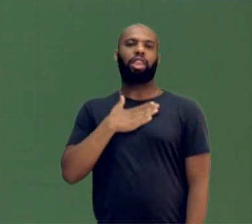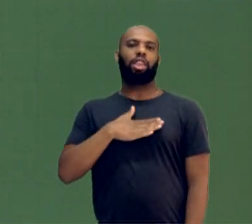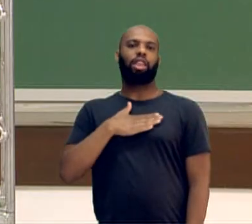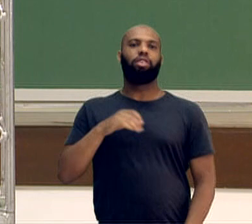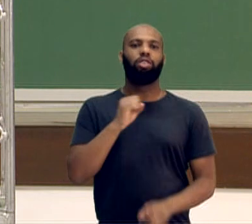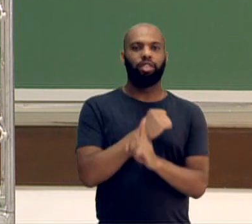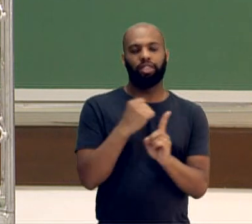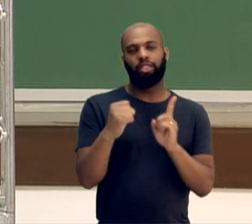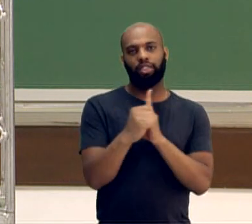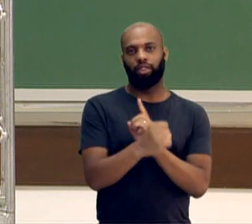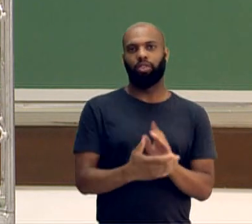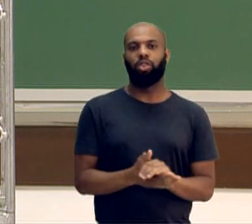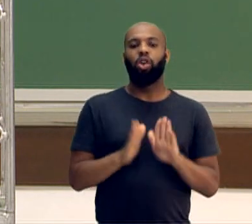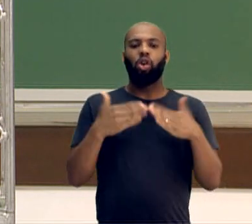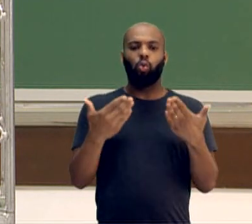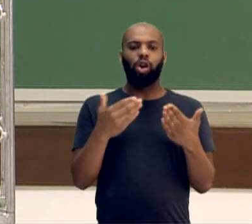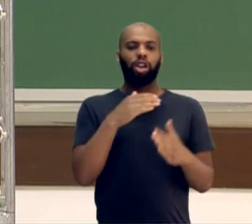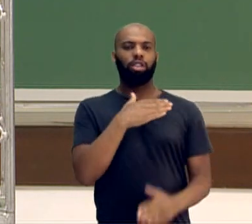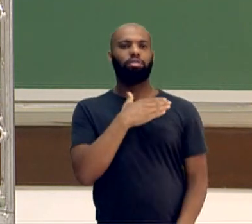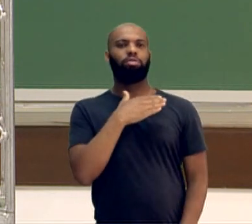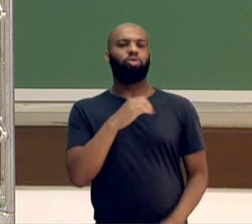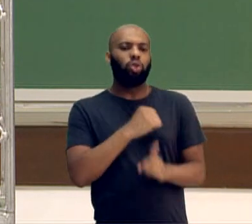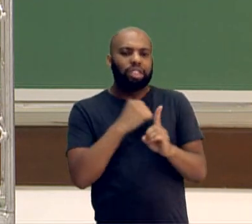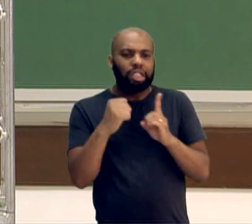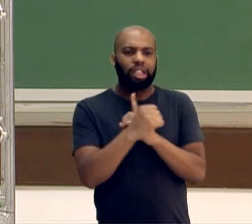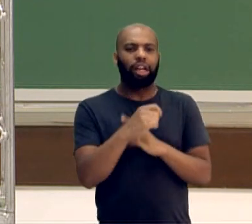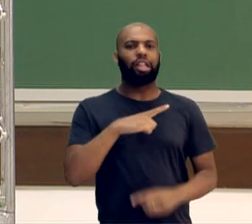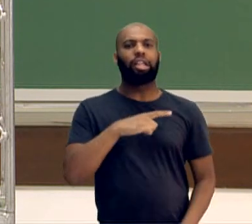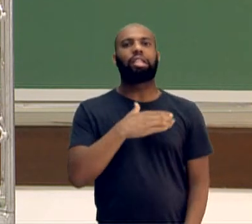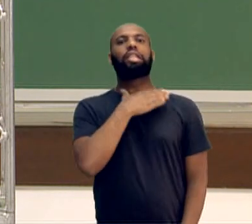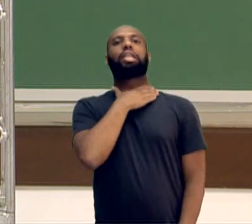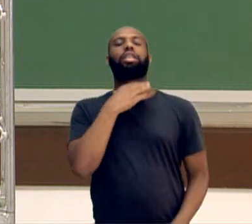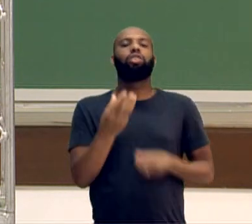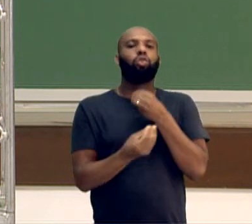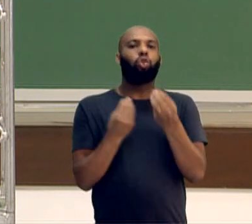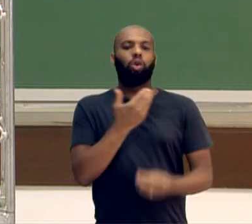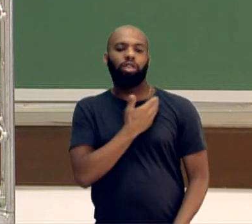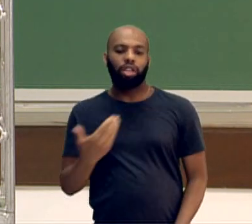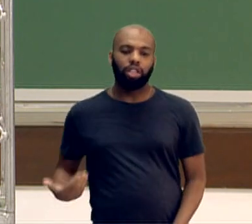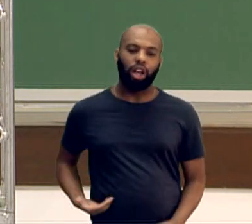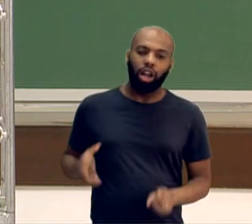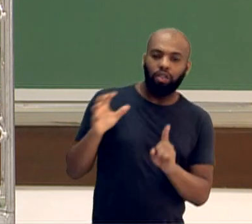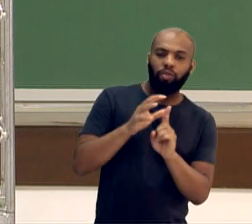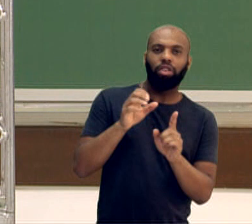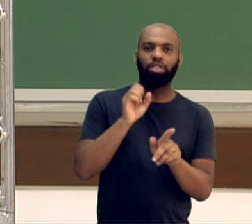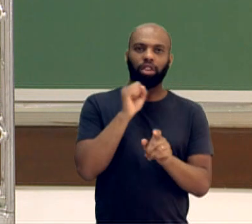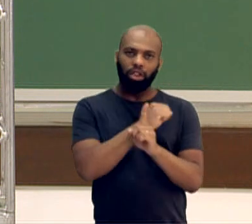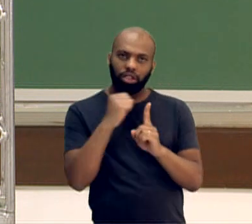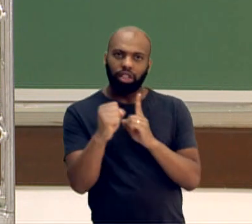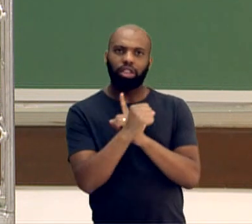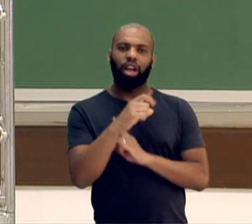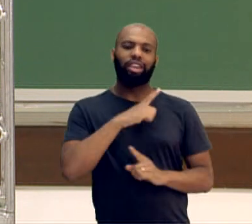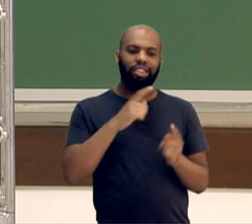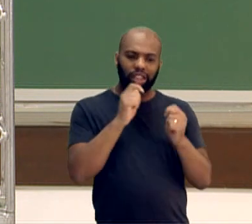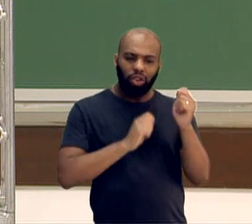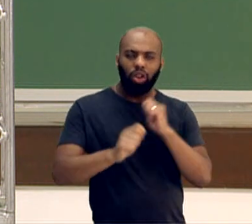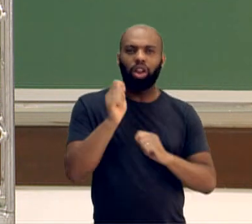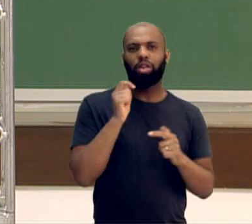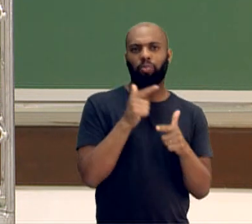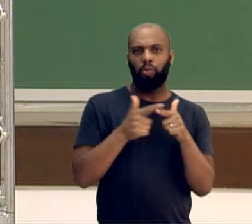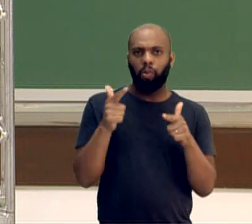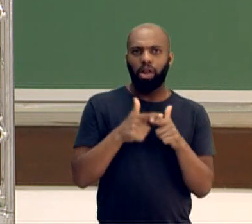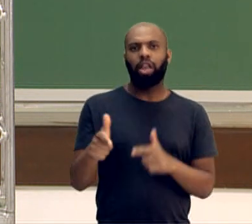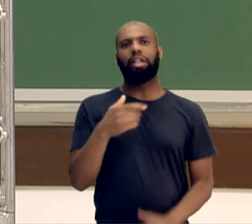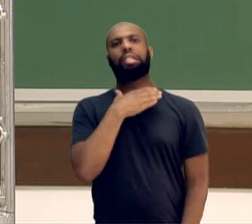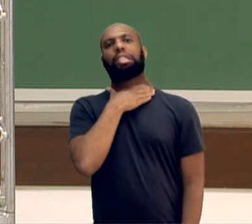uma sociedade que está quebrada economicamente, como é que o Estado intervém sobre essas sociedades, né, que economicamente não, elas passam